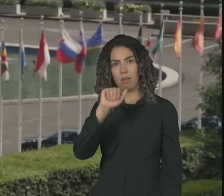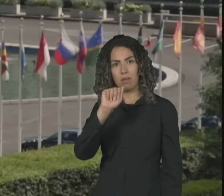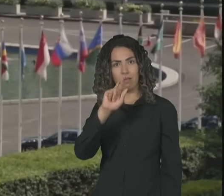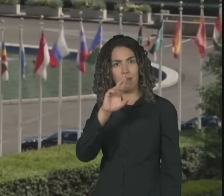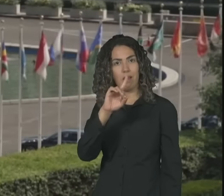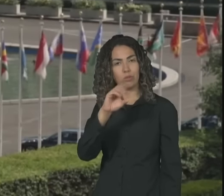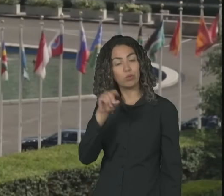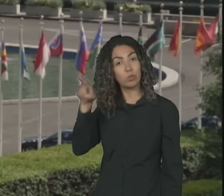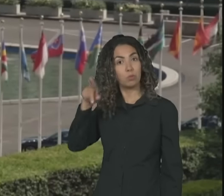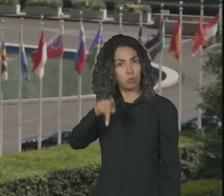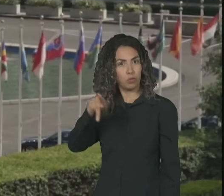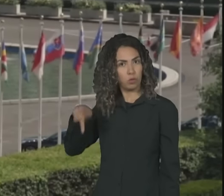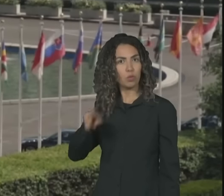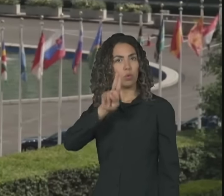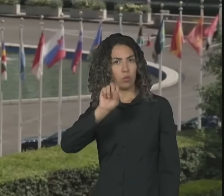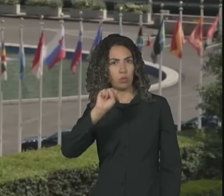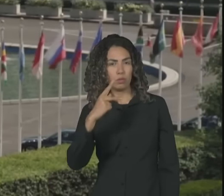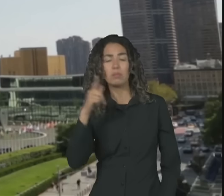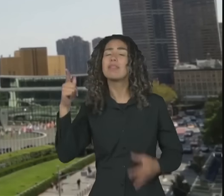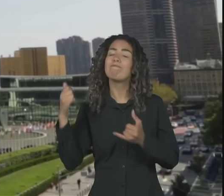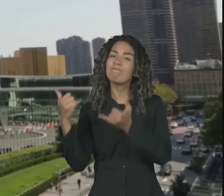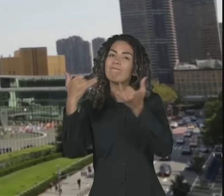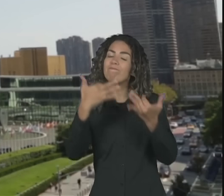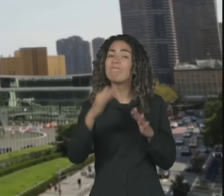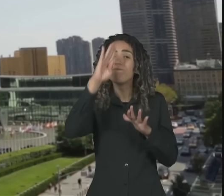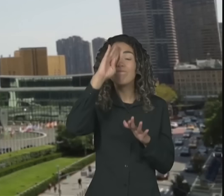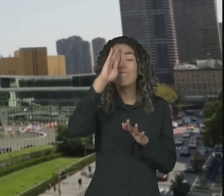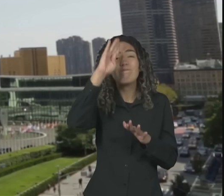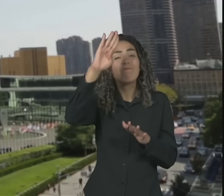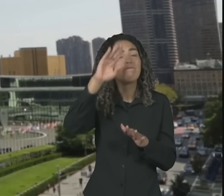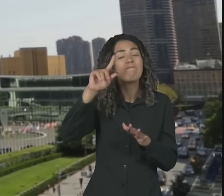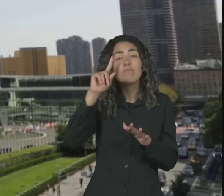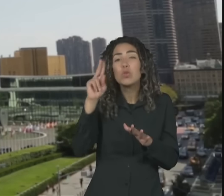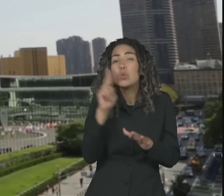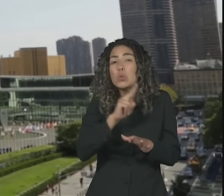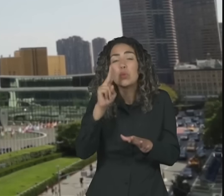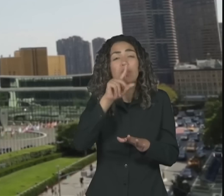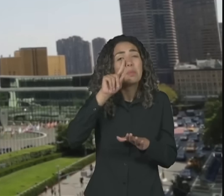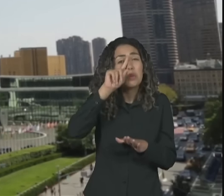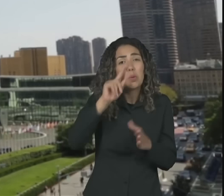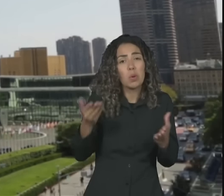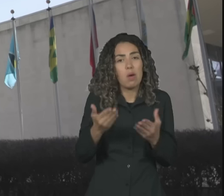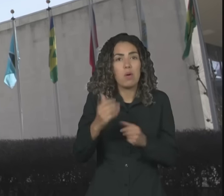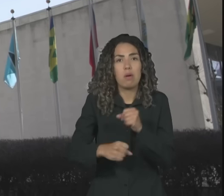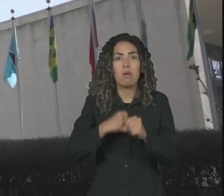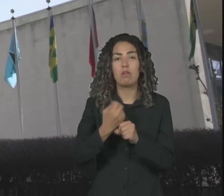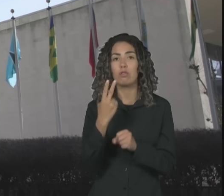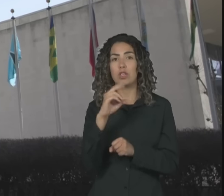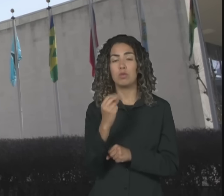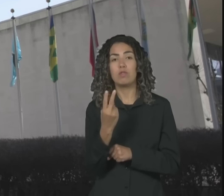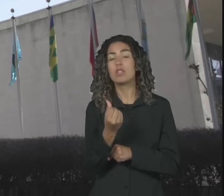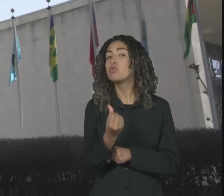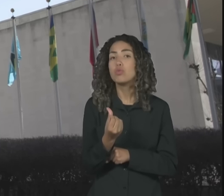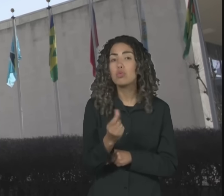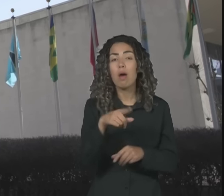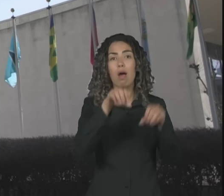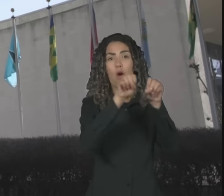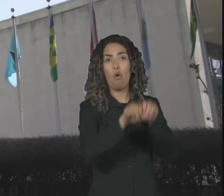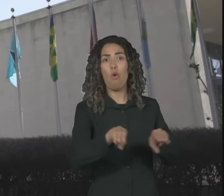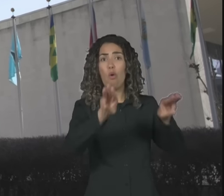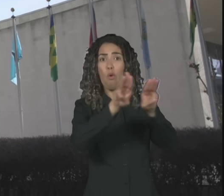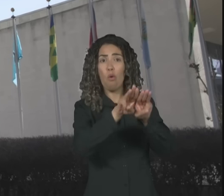2026 será lidar com os ataques a organizações como a ONU, que tenta equilibrar interesses de vários países.